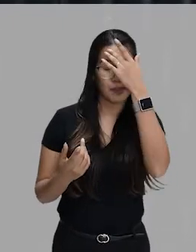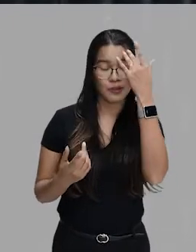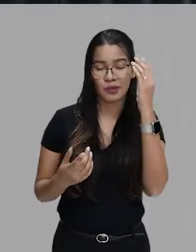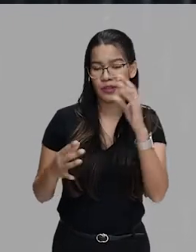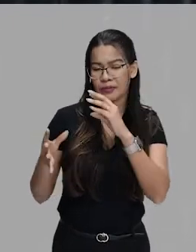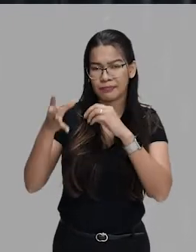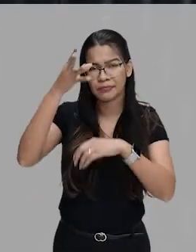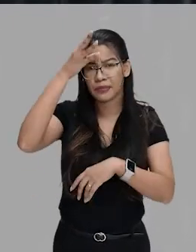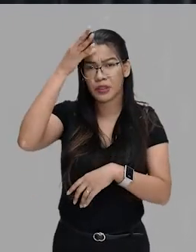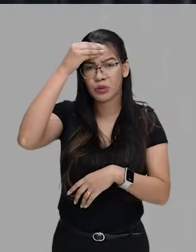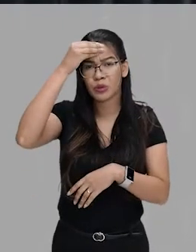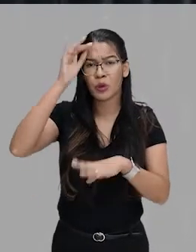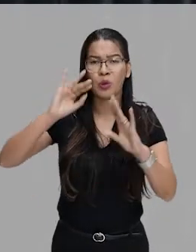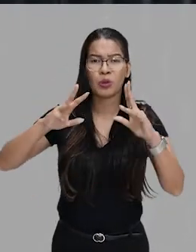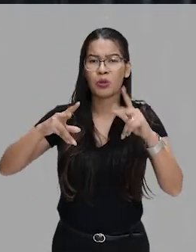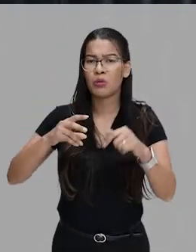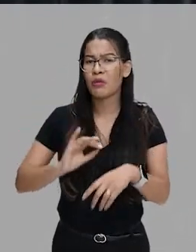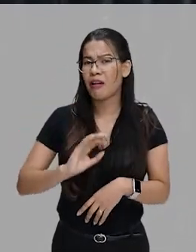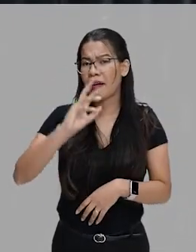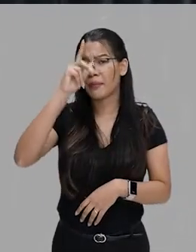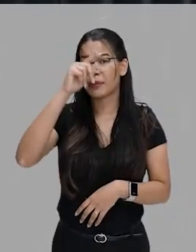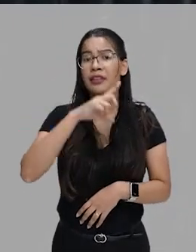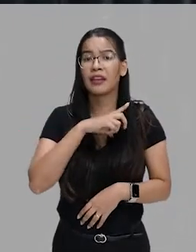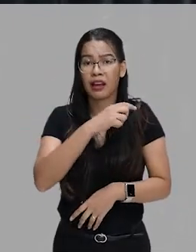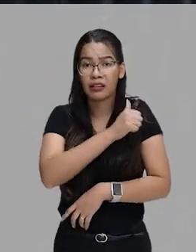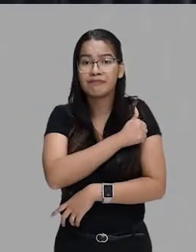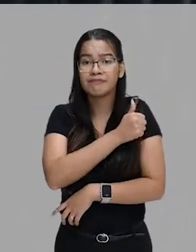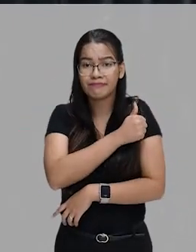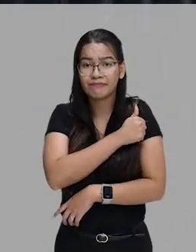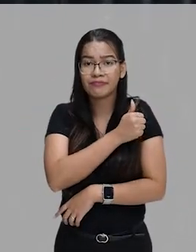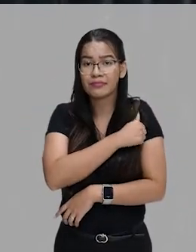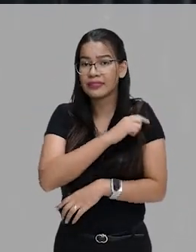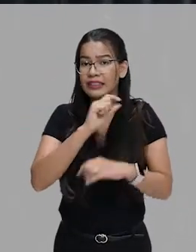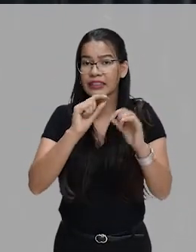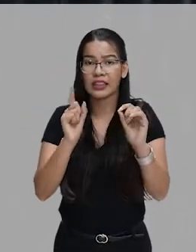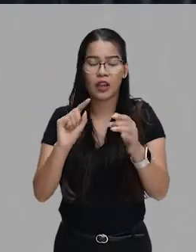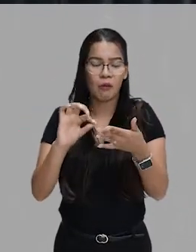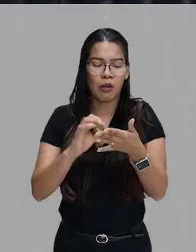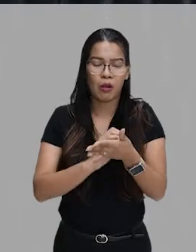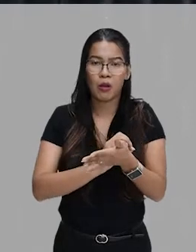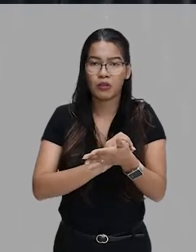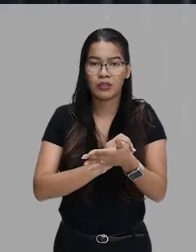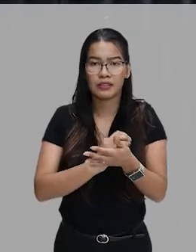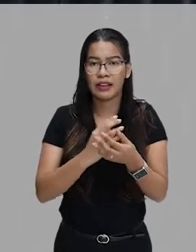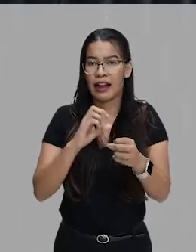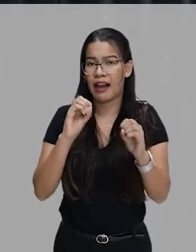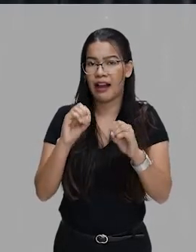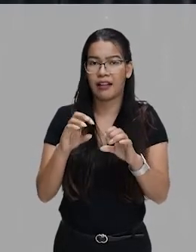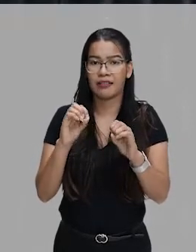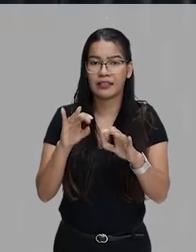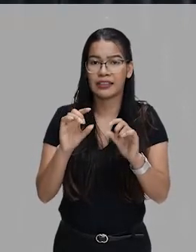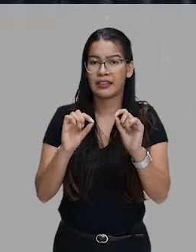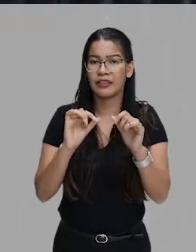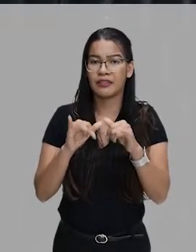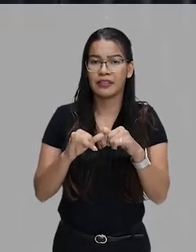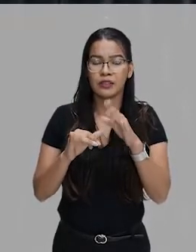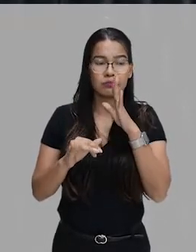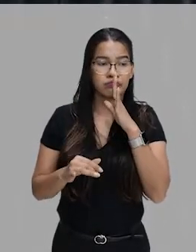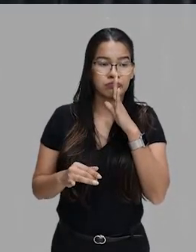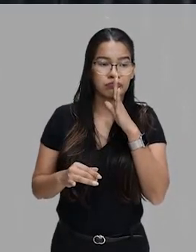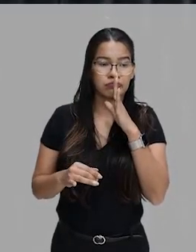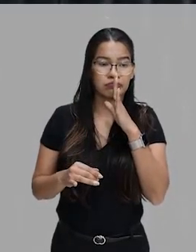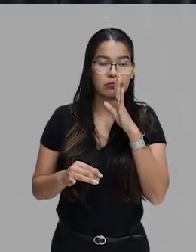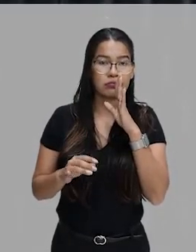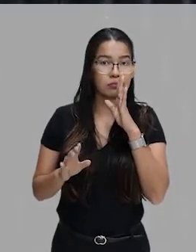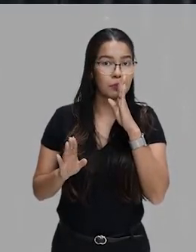professor está falando. Tem aluno assim, eu tenho um aluno assim, que não anota muito a aula, que fica caladinho lá